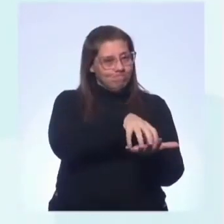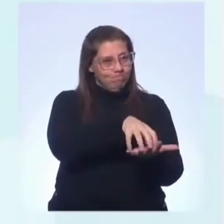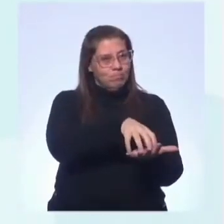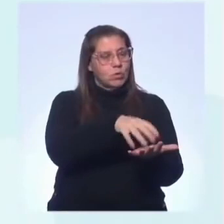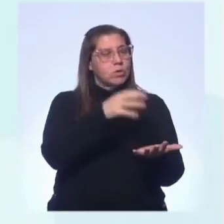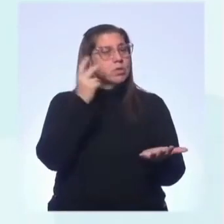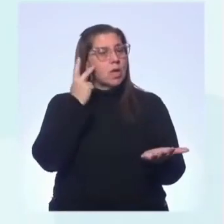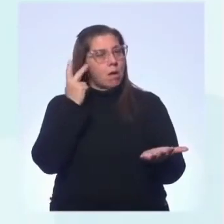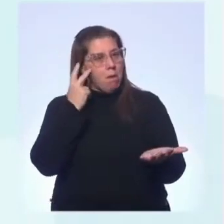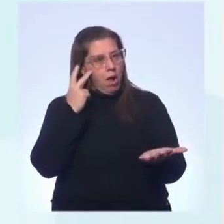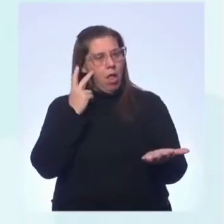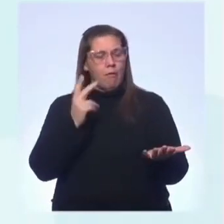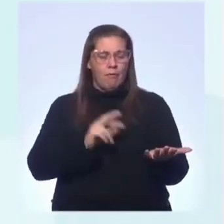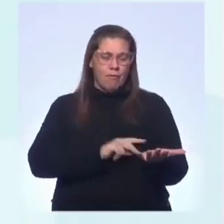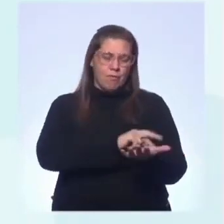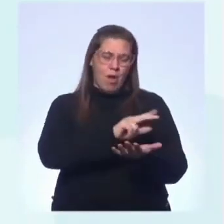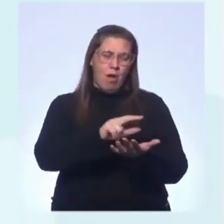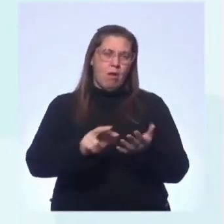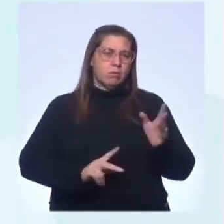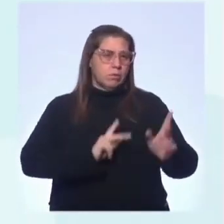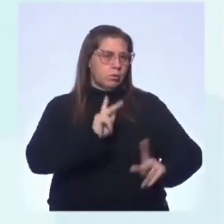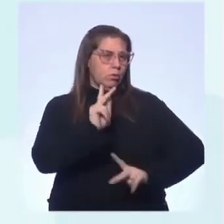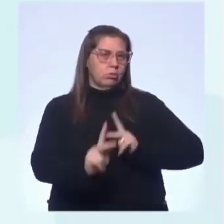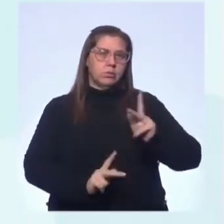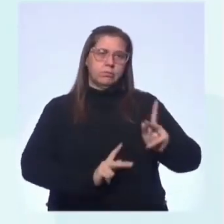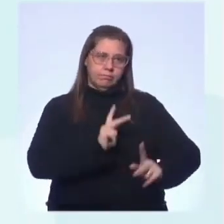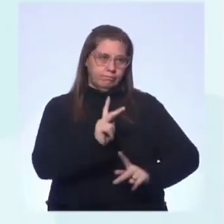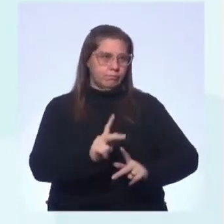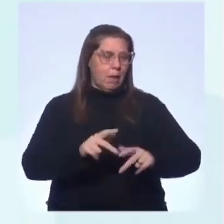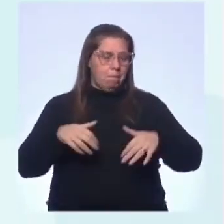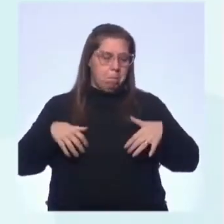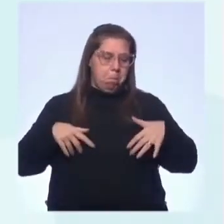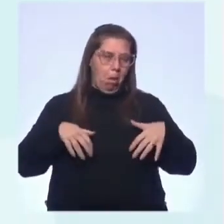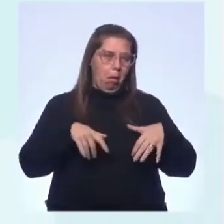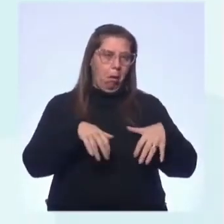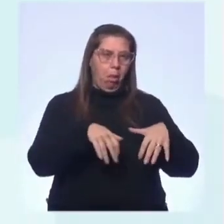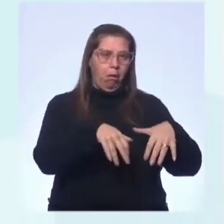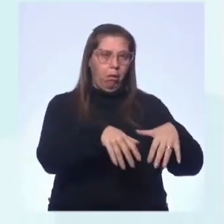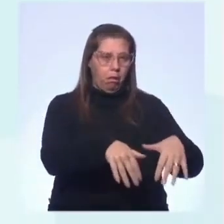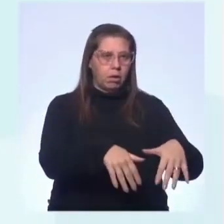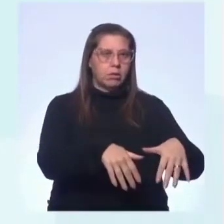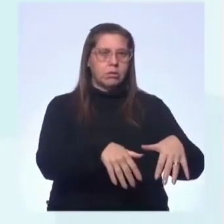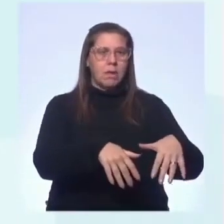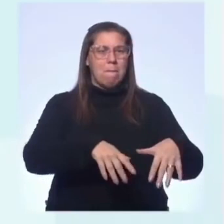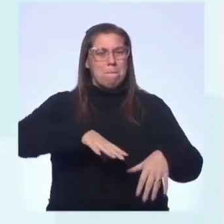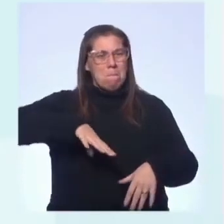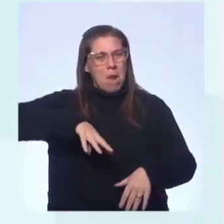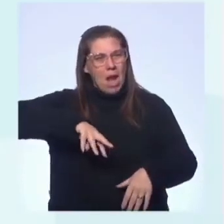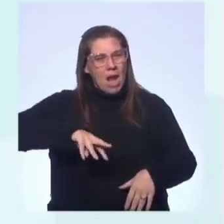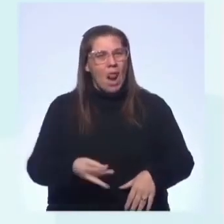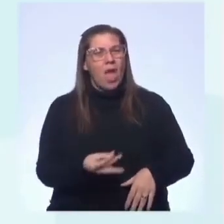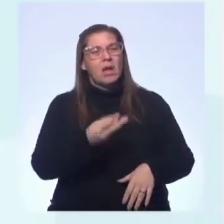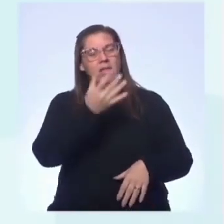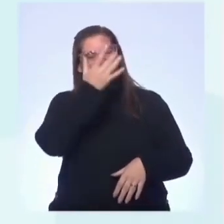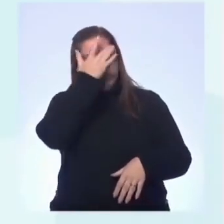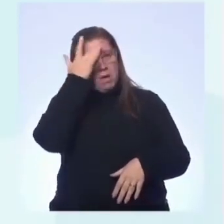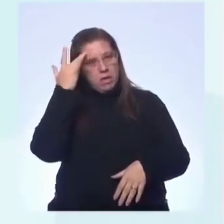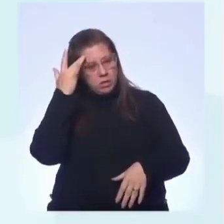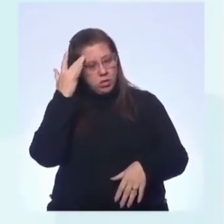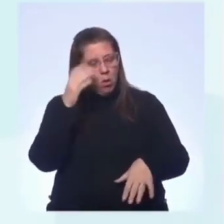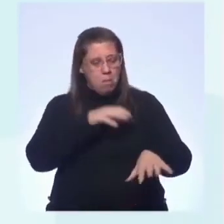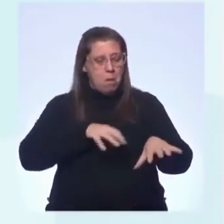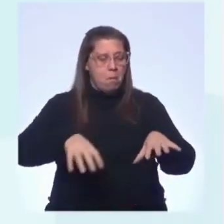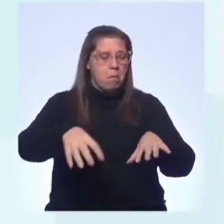Paulo um grande contingente populacional que se desloca aí, né? Que são milhares de pessoas que saem aí